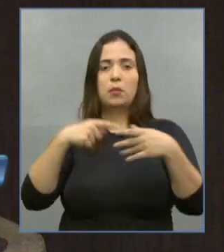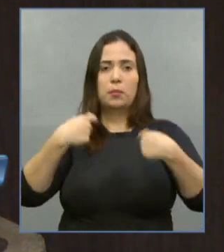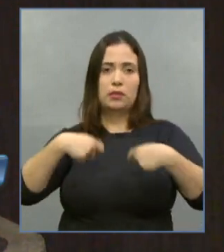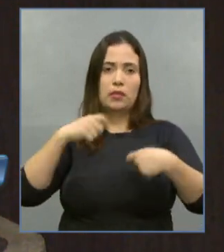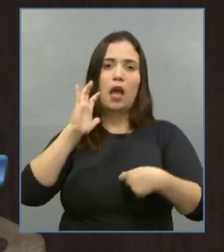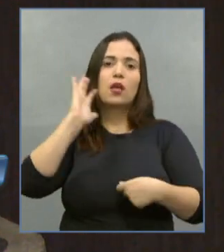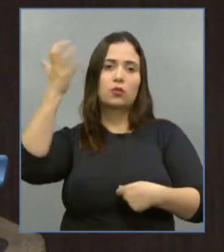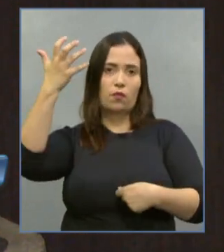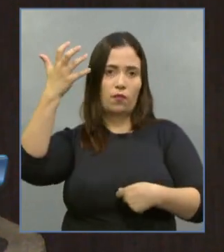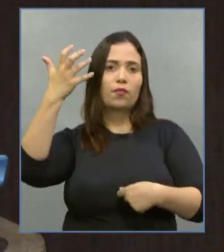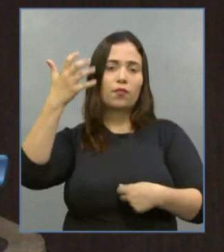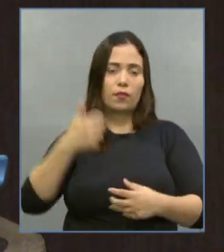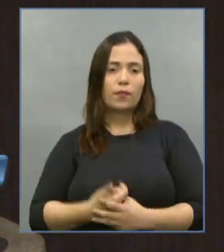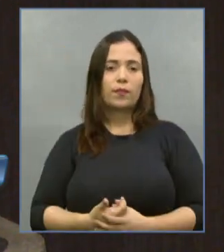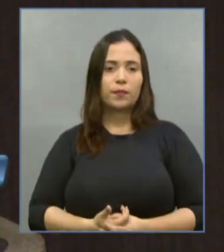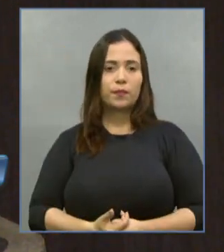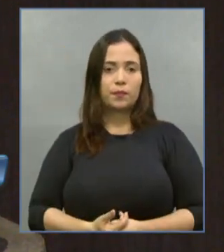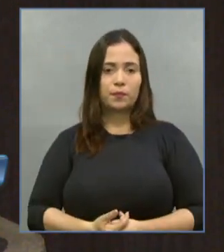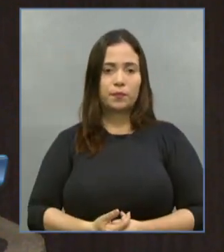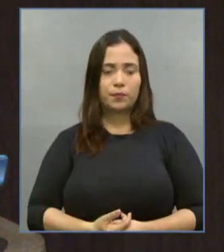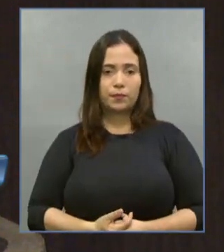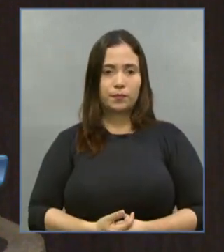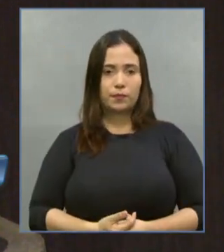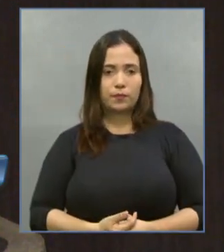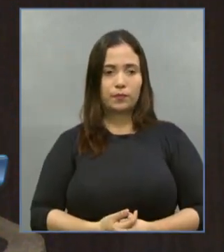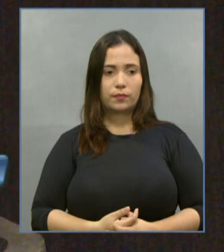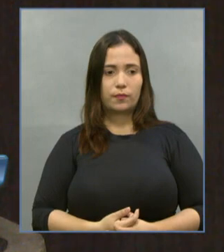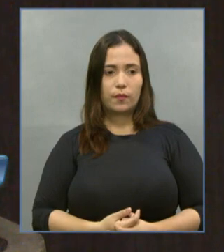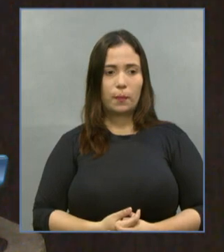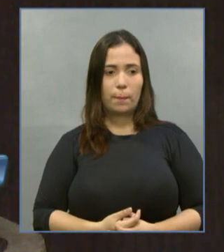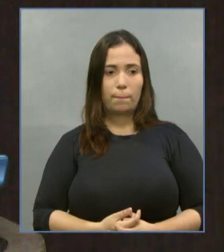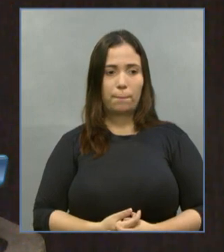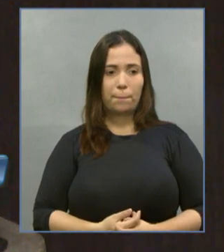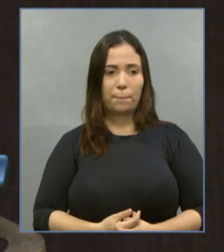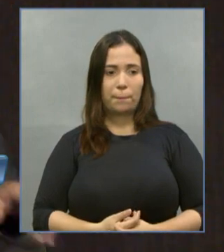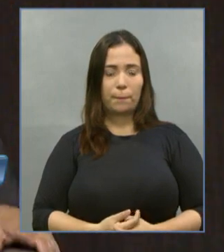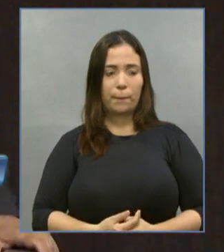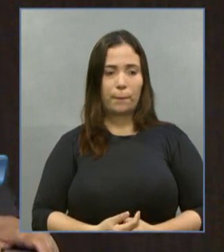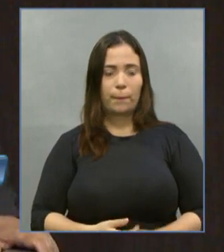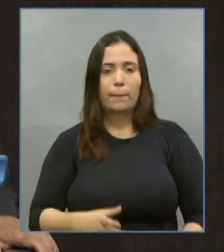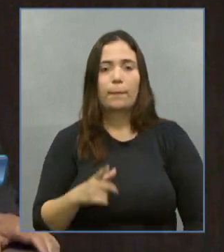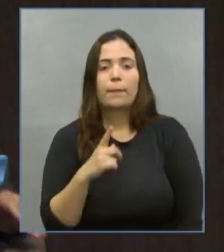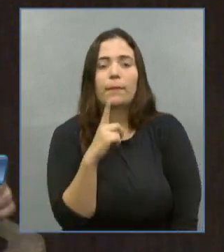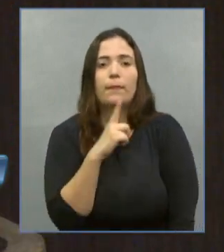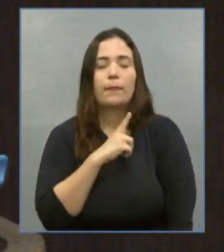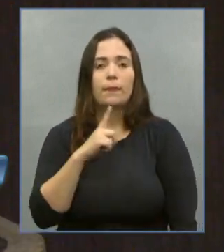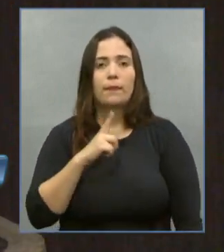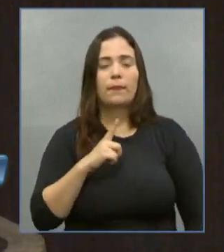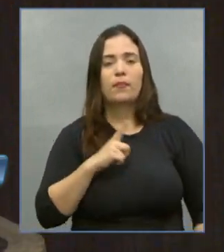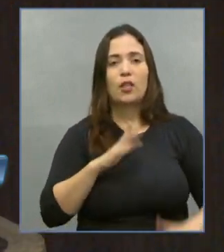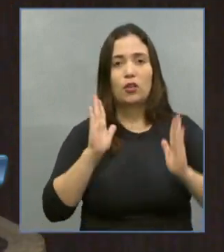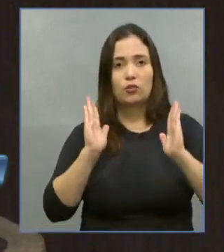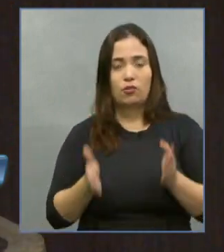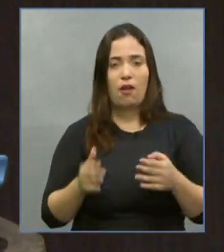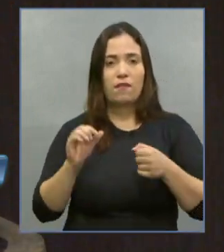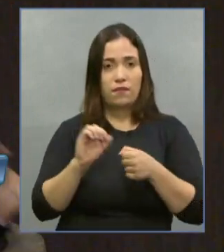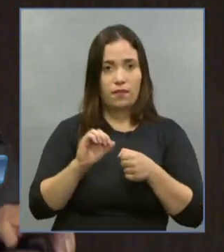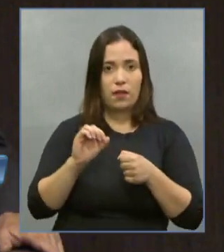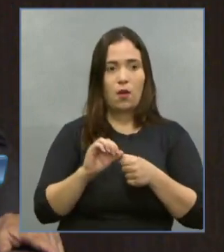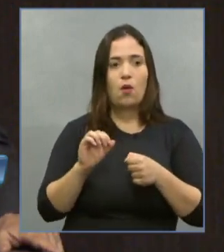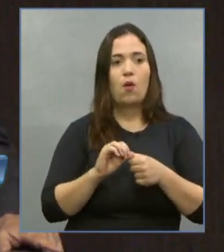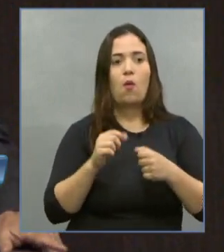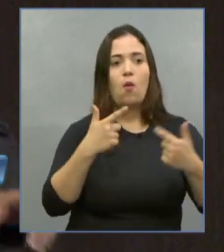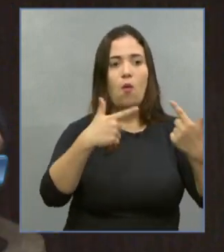de providências. Da mesma forma, assim que fizemos isso, várias